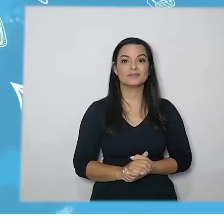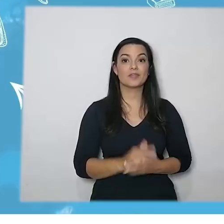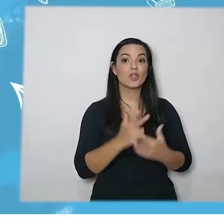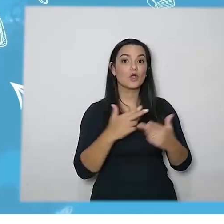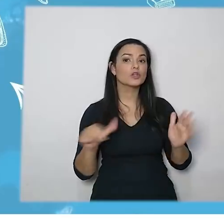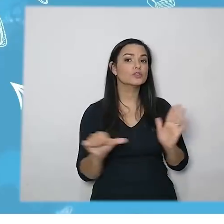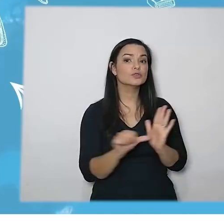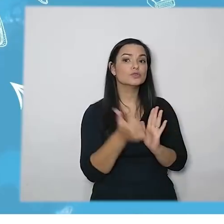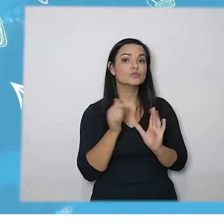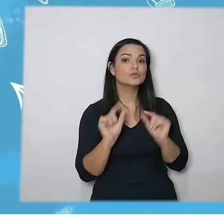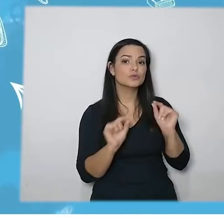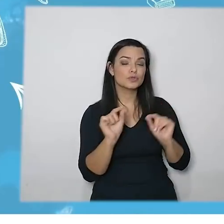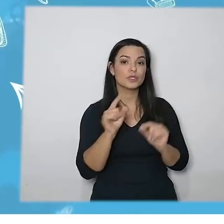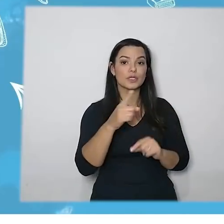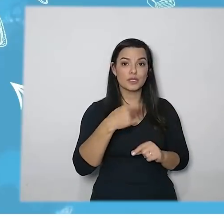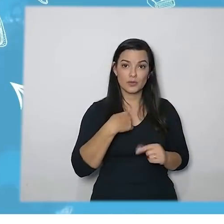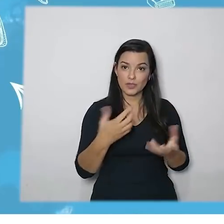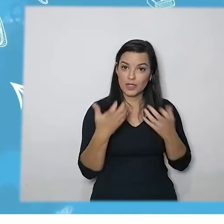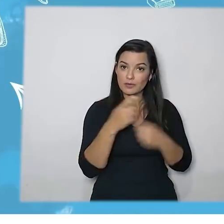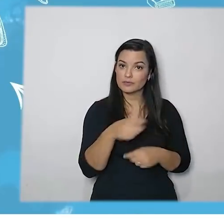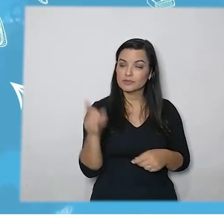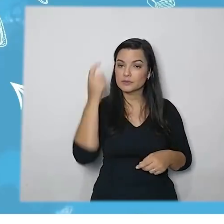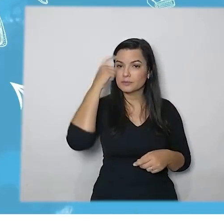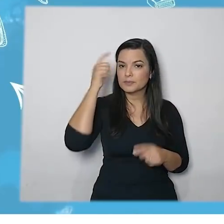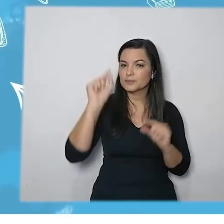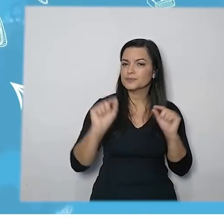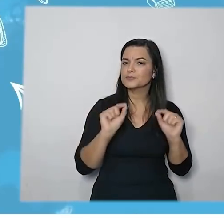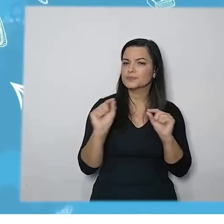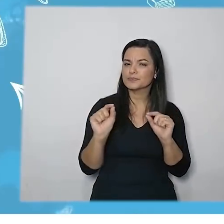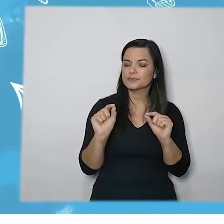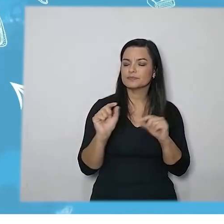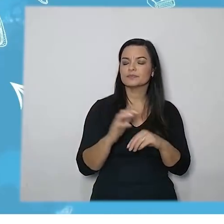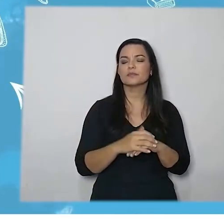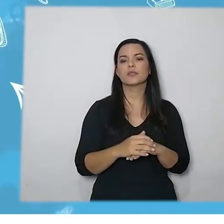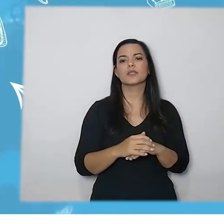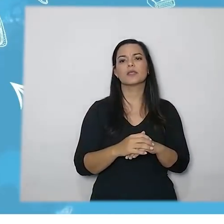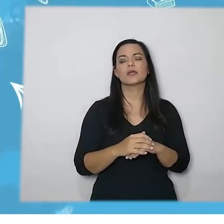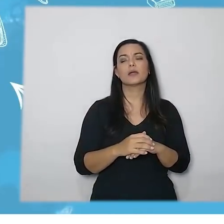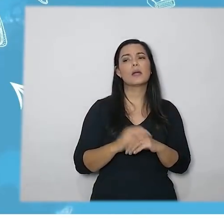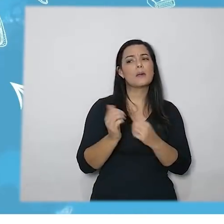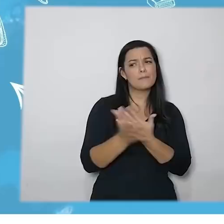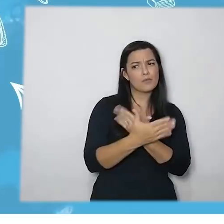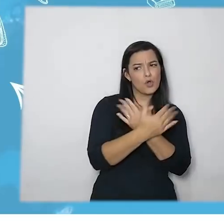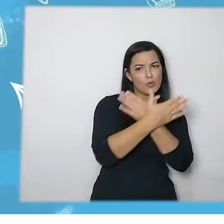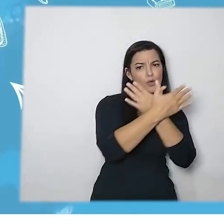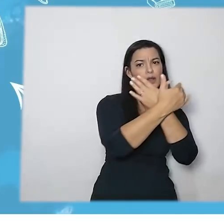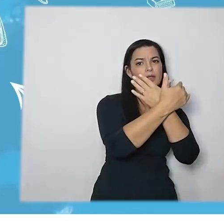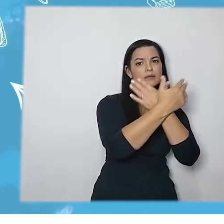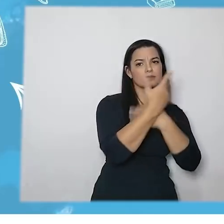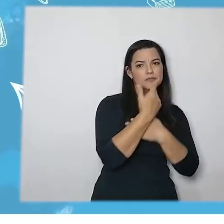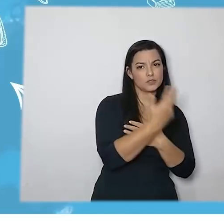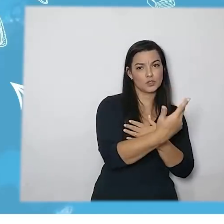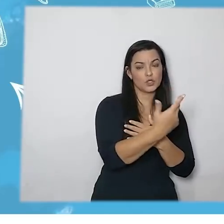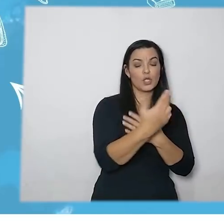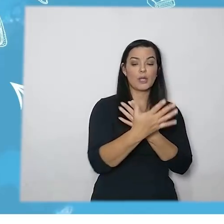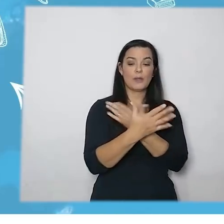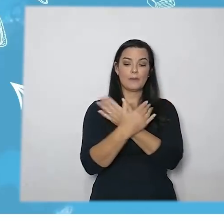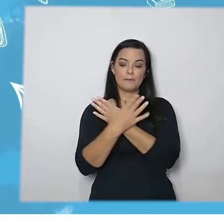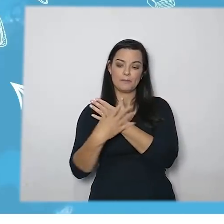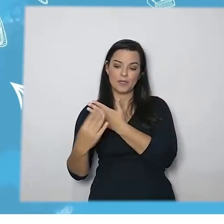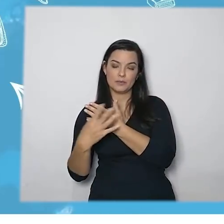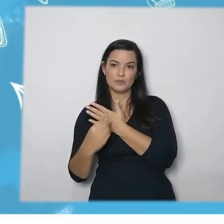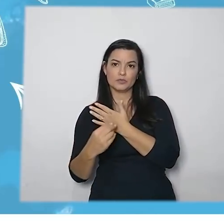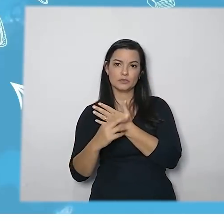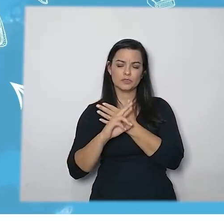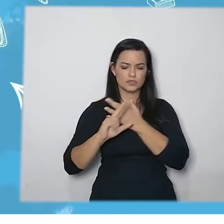primeira coisa, eu quero que vocês pensem o seguinte: se borboletas e mariposas possuem